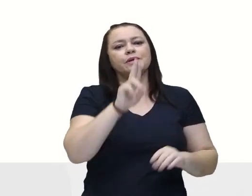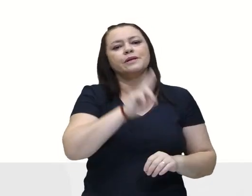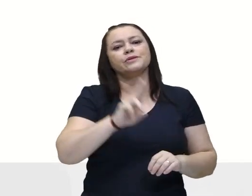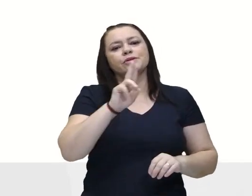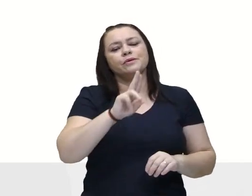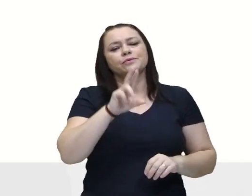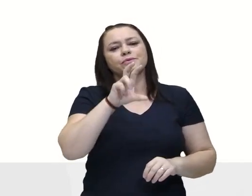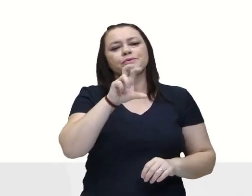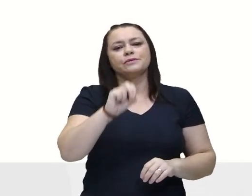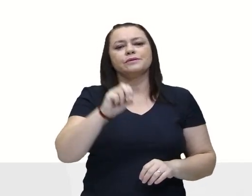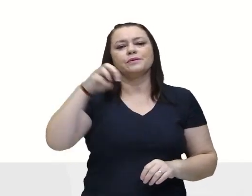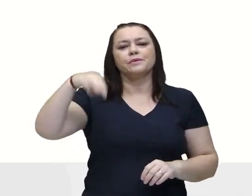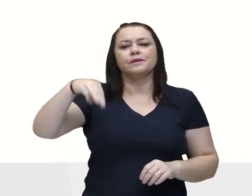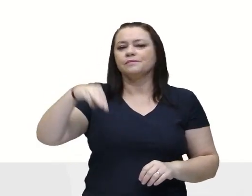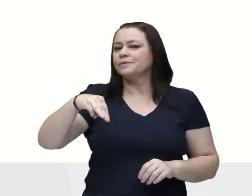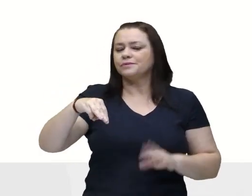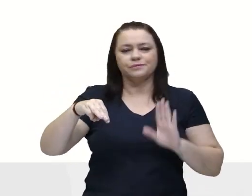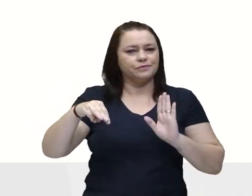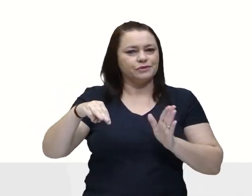minutos.